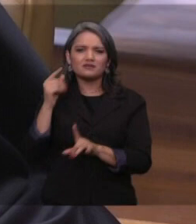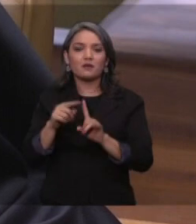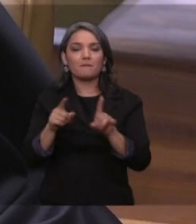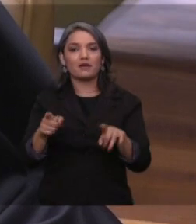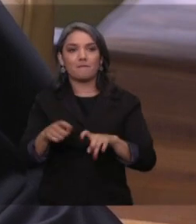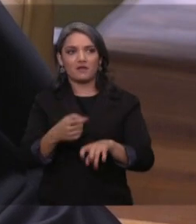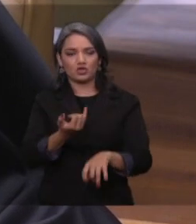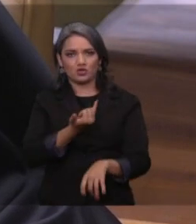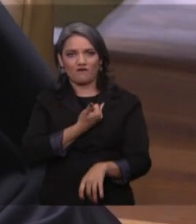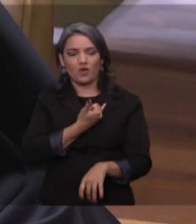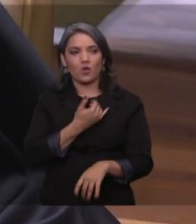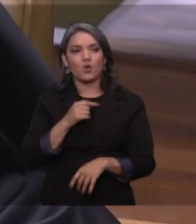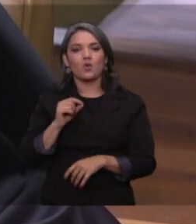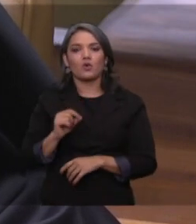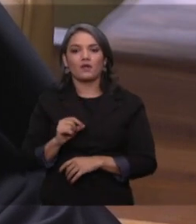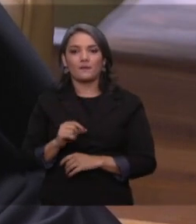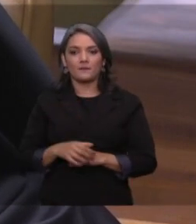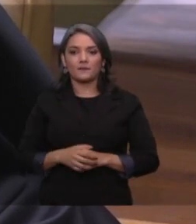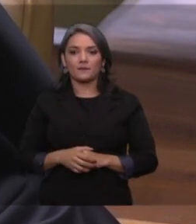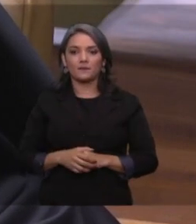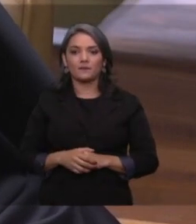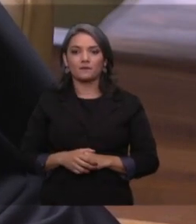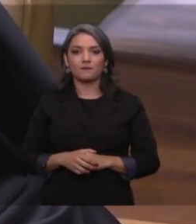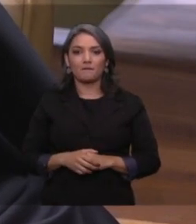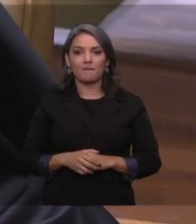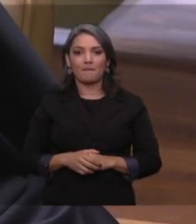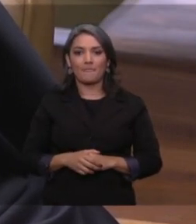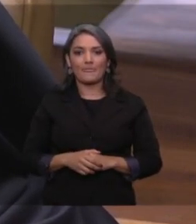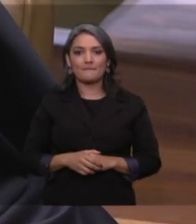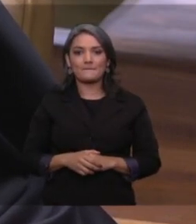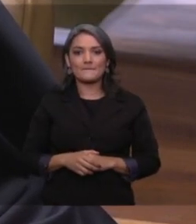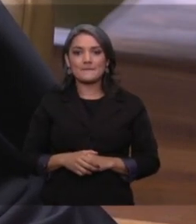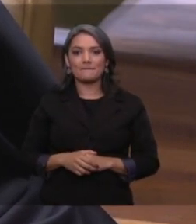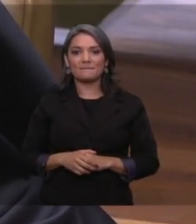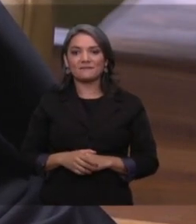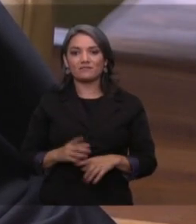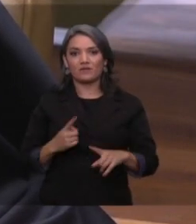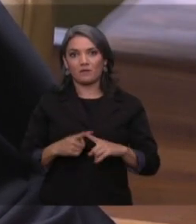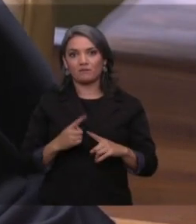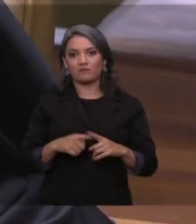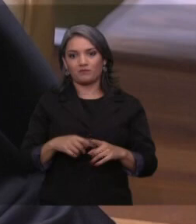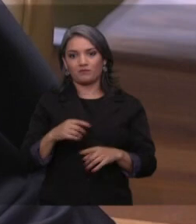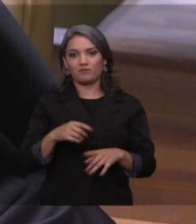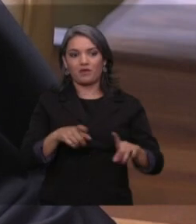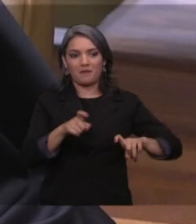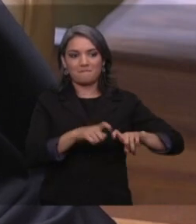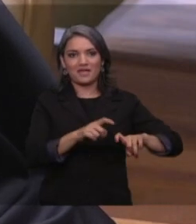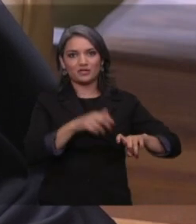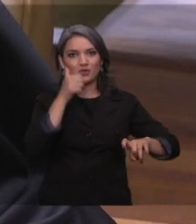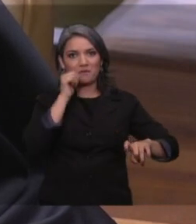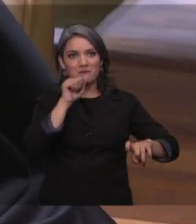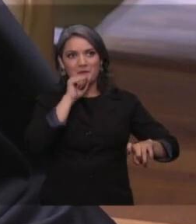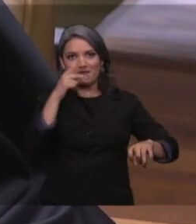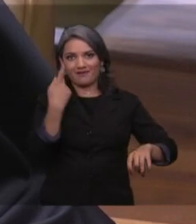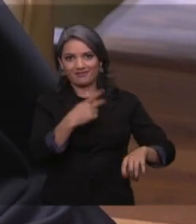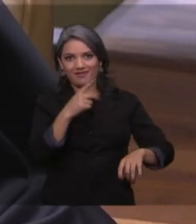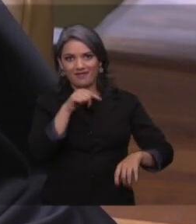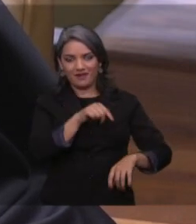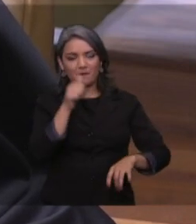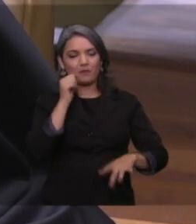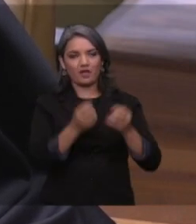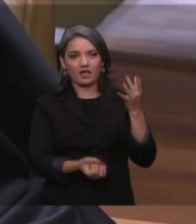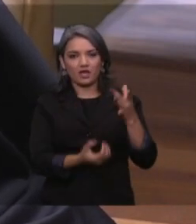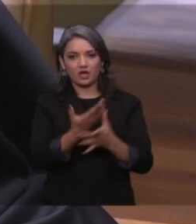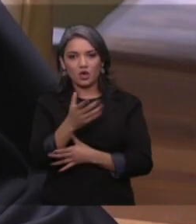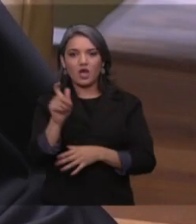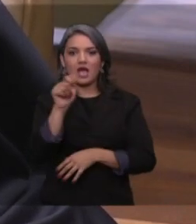contou, até porque a mãe dele havia sido uma das fundadoras da Associação das